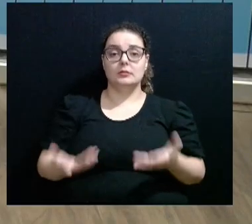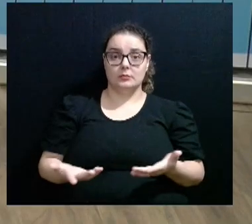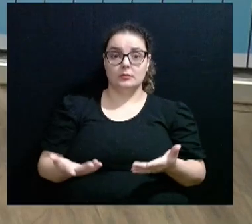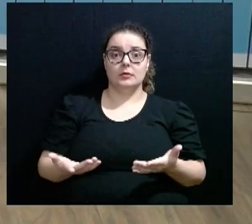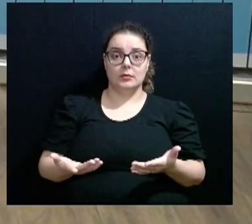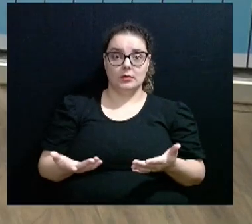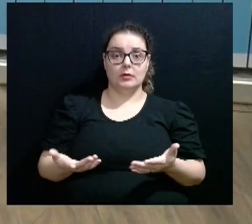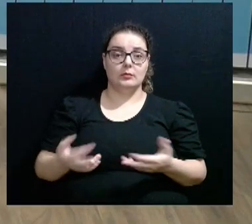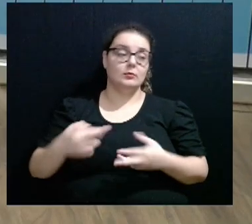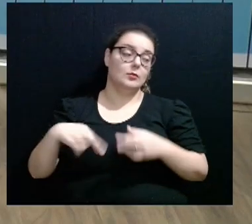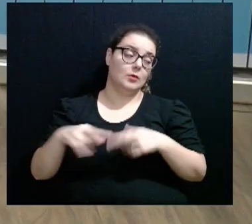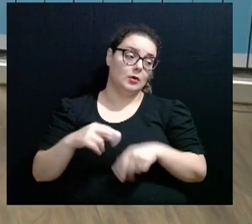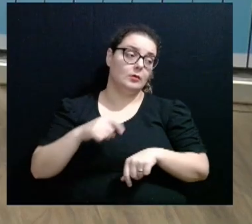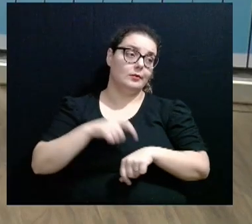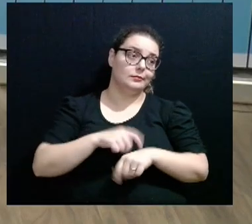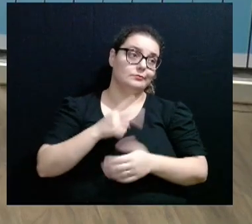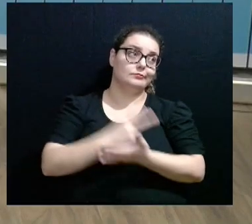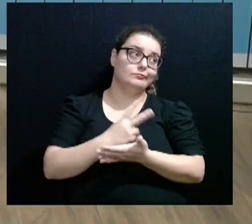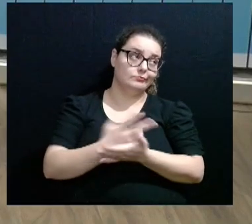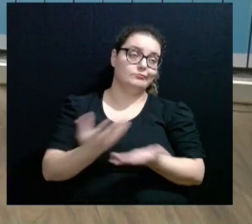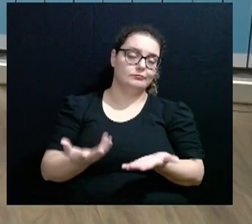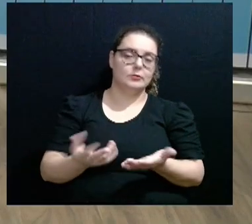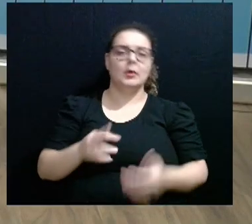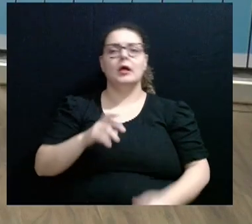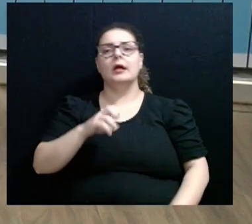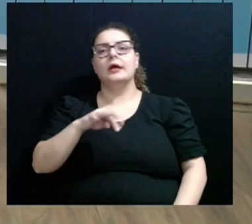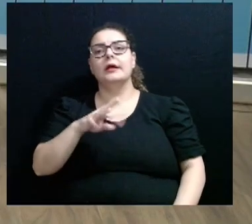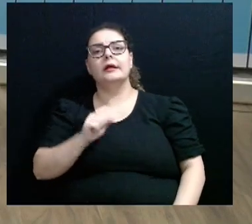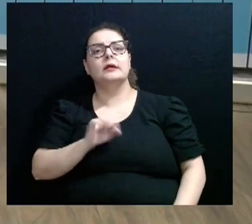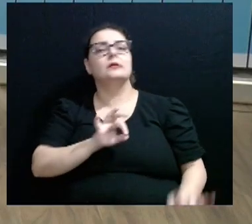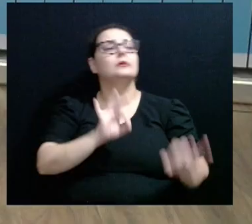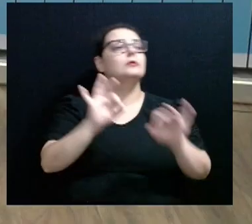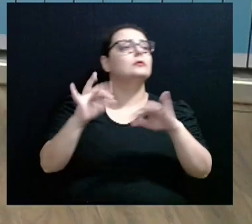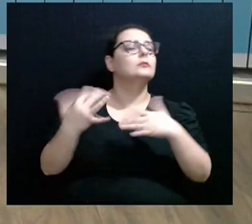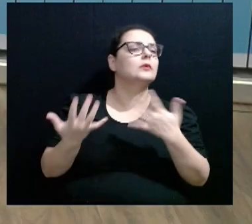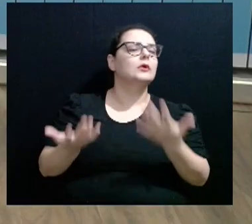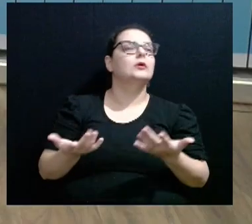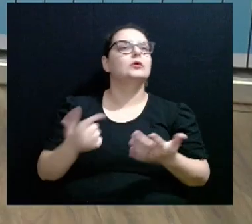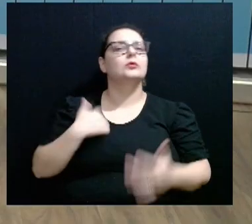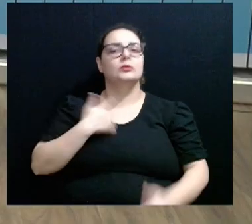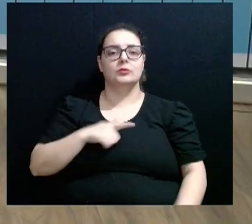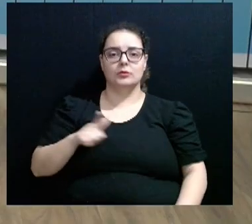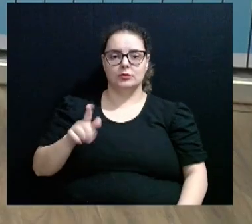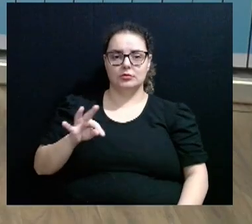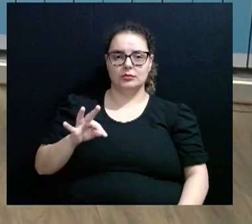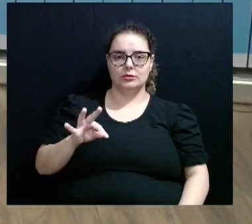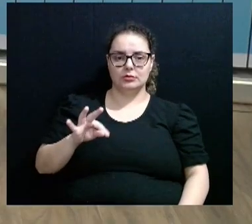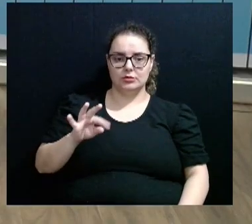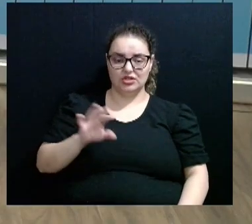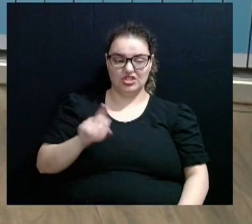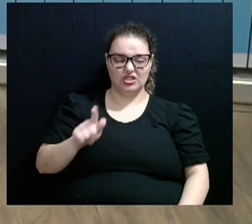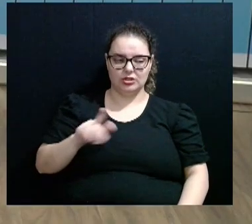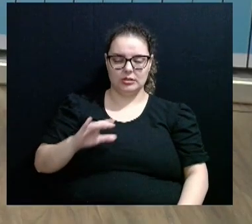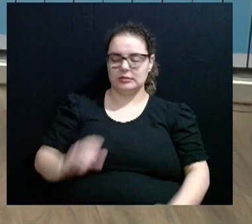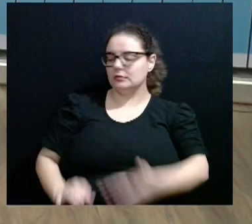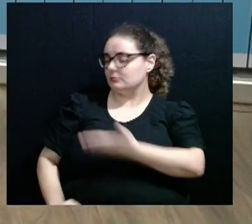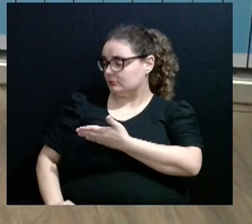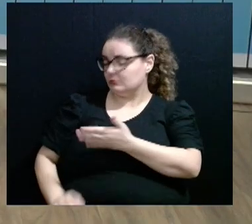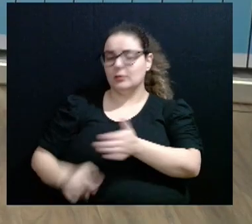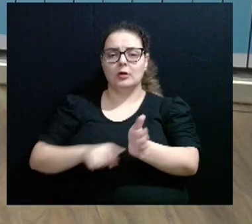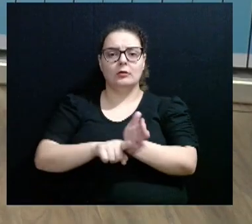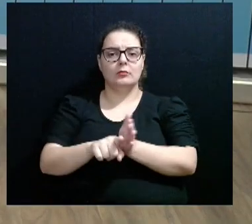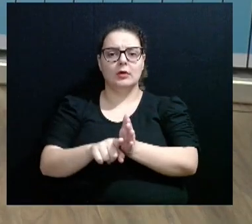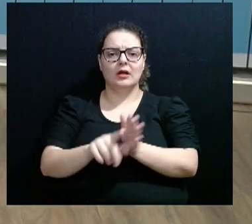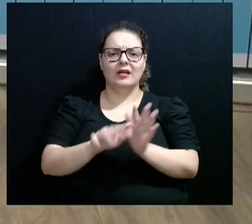tempo todo. Renata, para quem está nos acompanhando, no nosso GC Tem Uma Tarde aqui, tem uma pergunta, né? Se